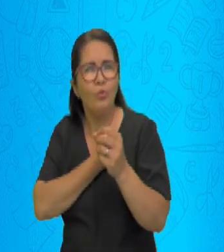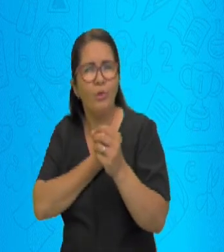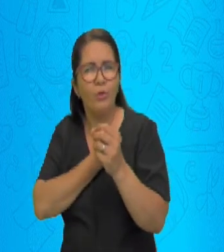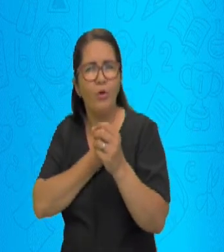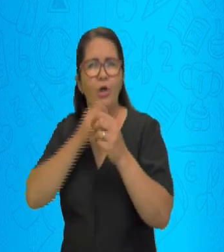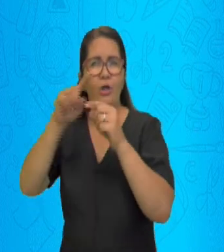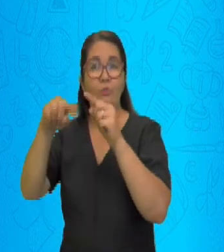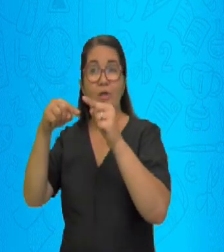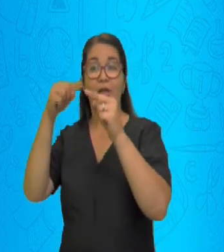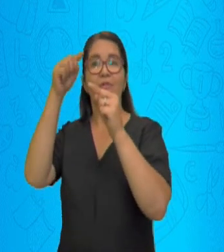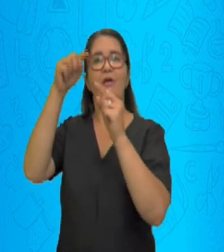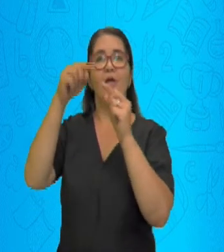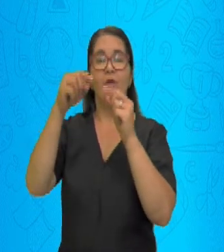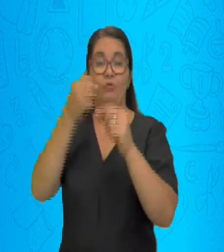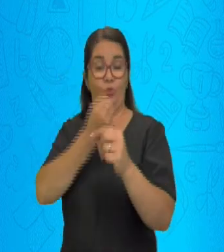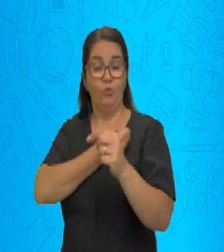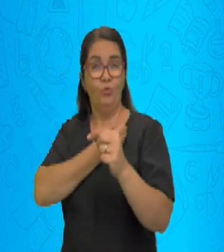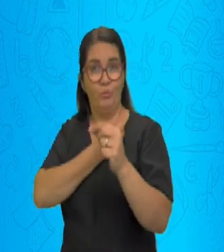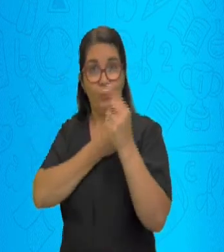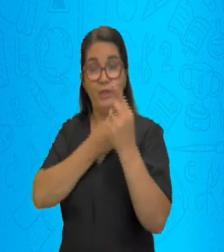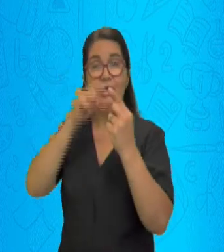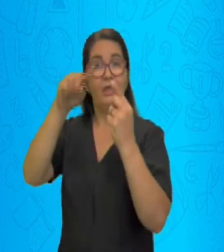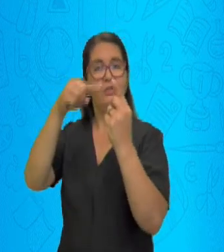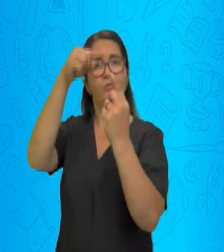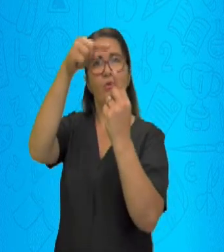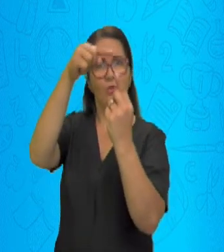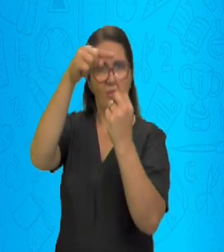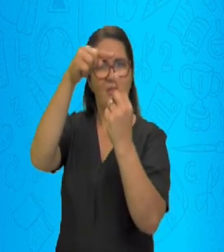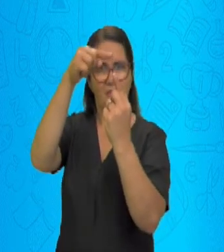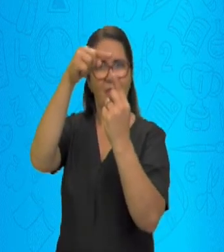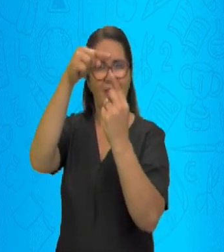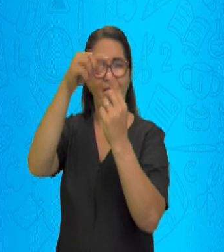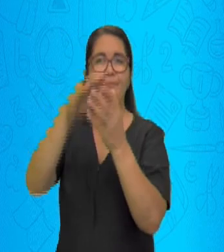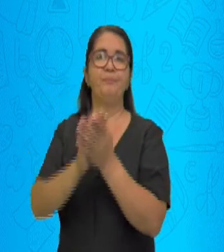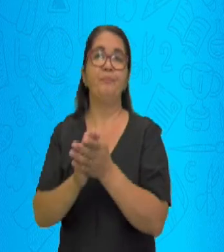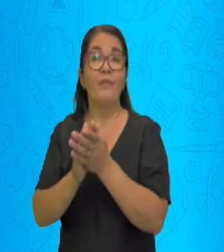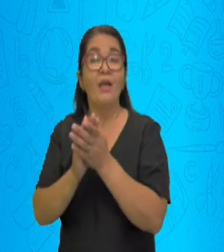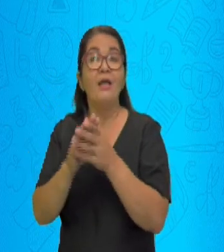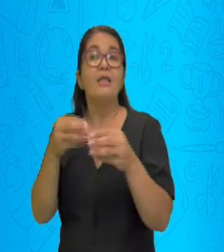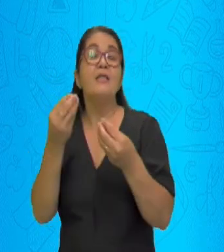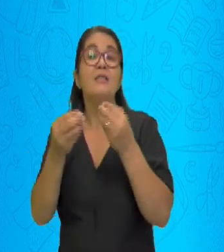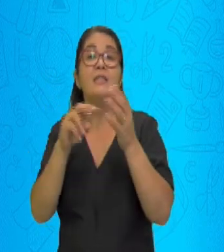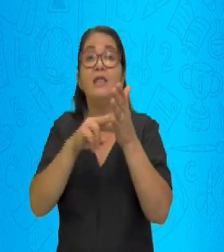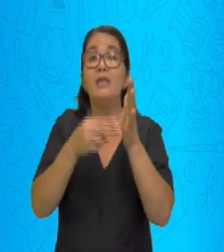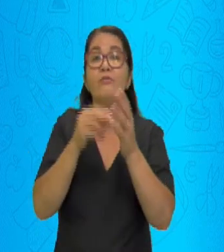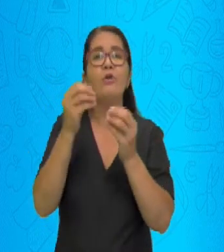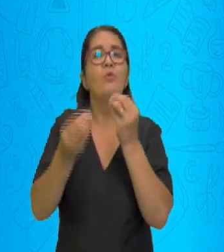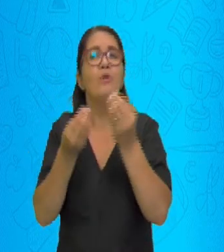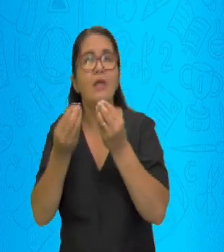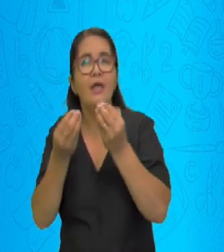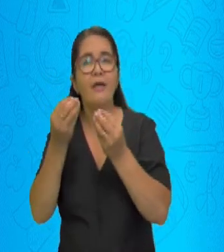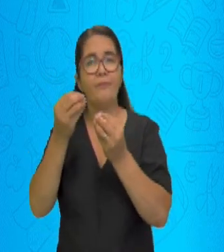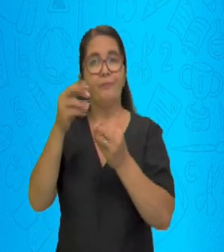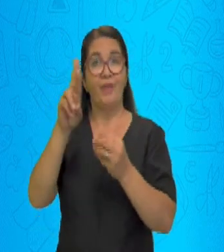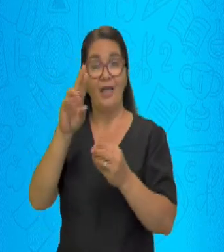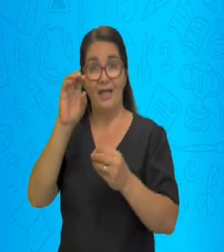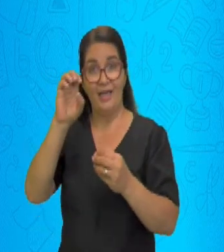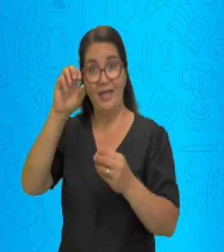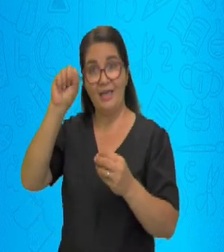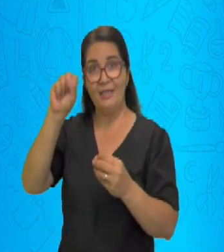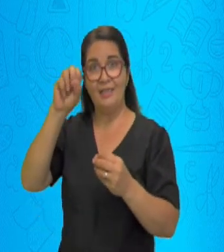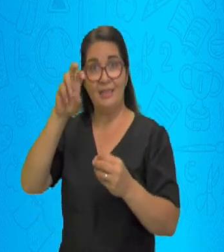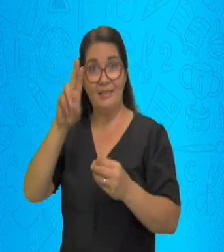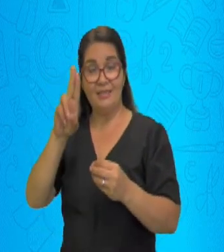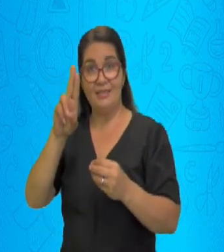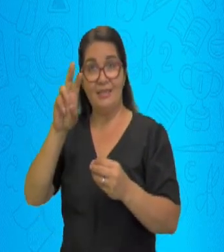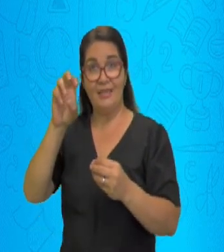resultado. E eu vou explicar agora como se faz a operação com reserva. Na operação com reserva existe uma informação que